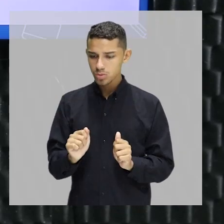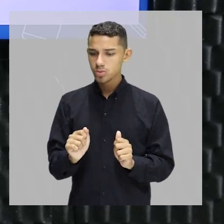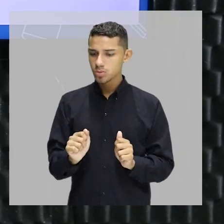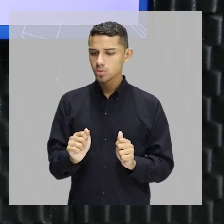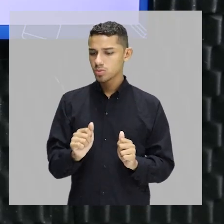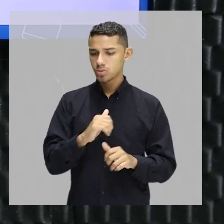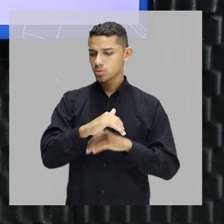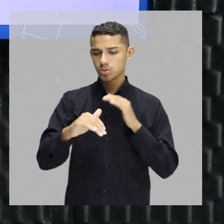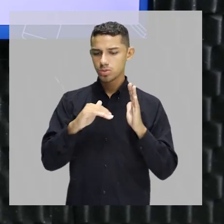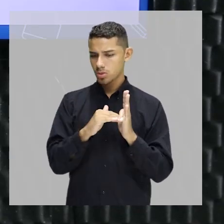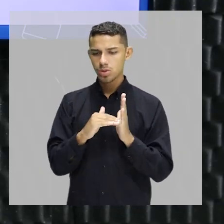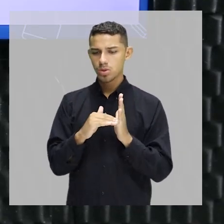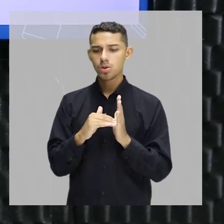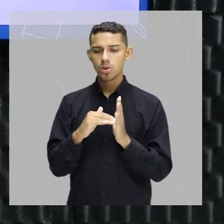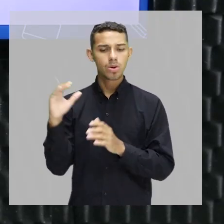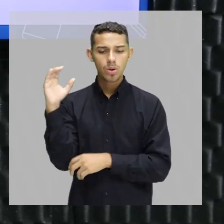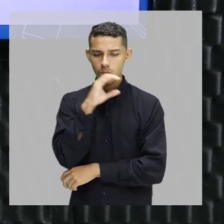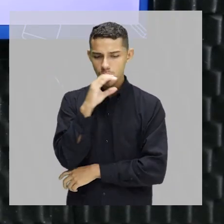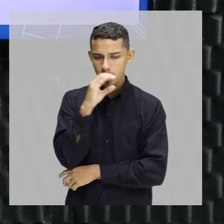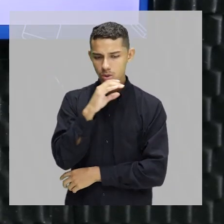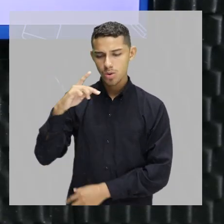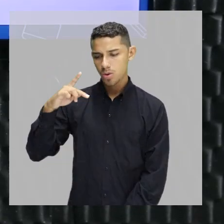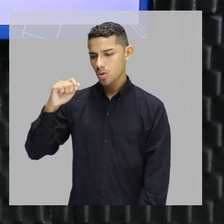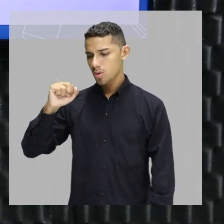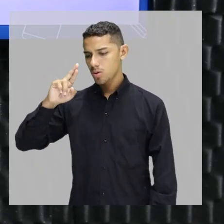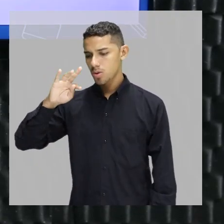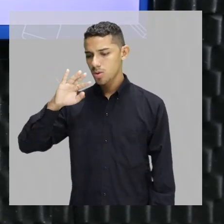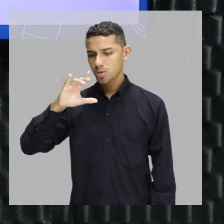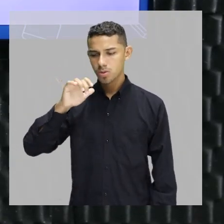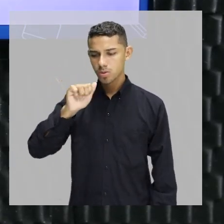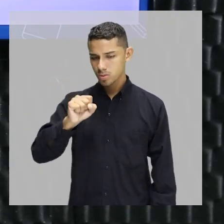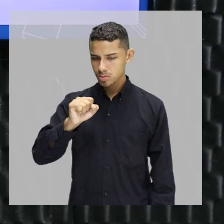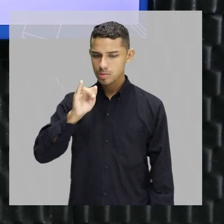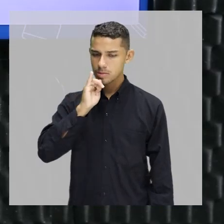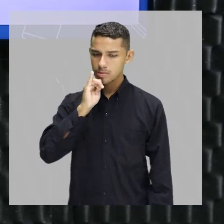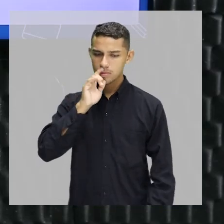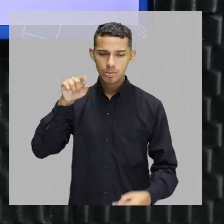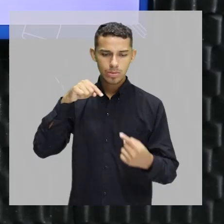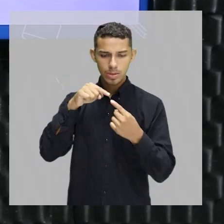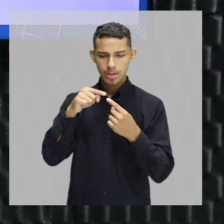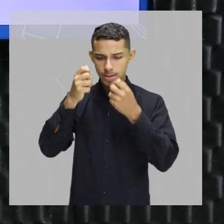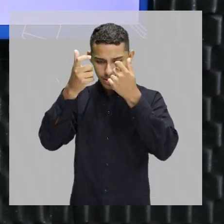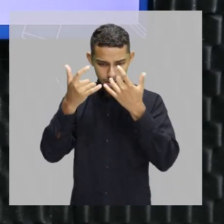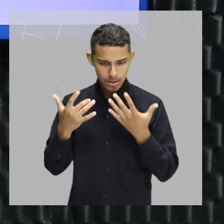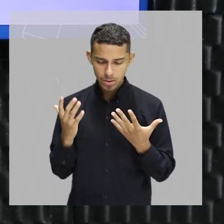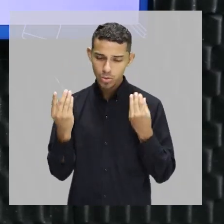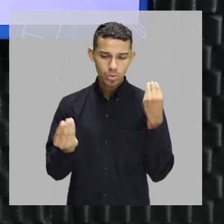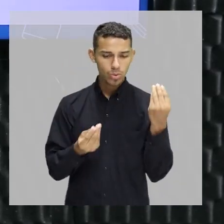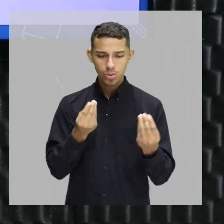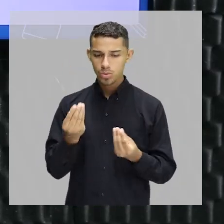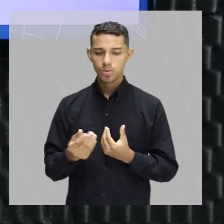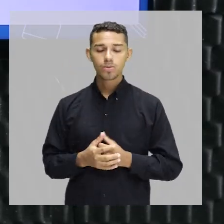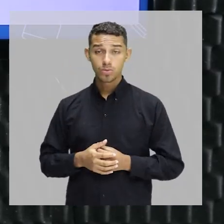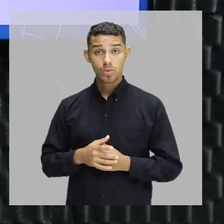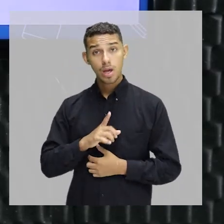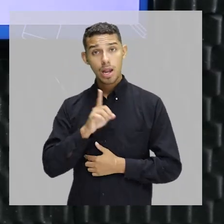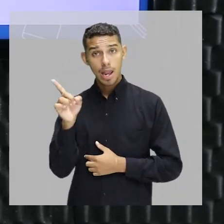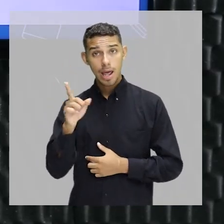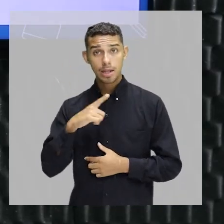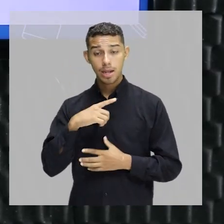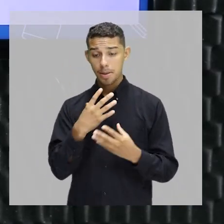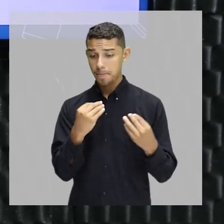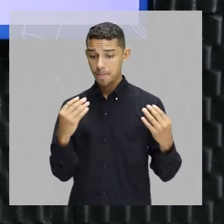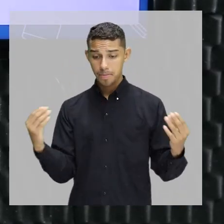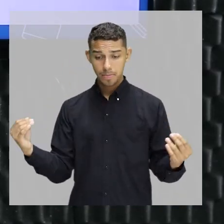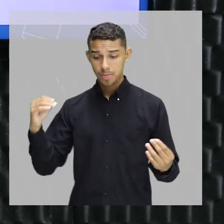esse acelerar partículas para obter um determinado fim que eu vou já explicar qual é. Tá, ok? Então, lá tem vários